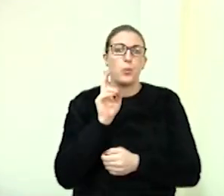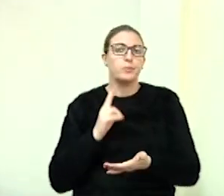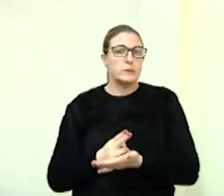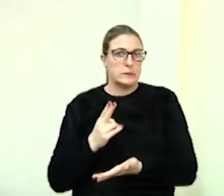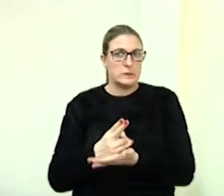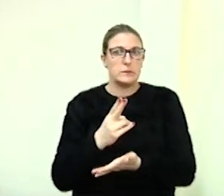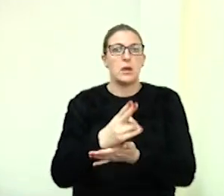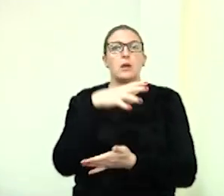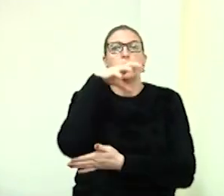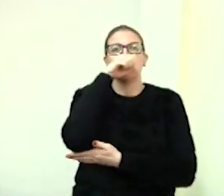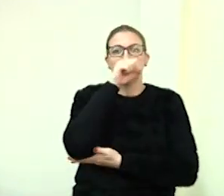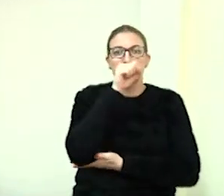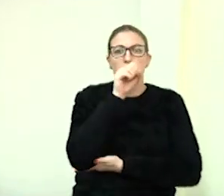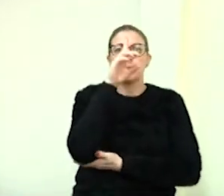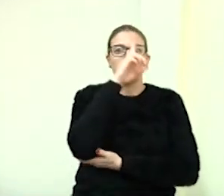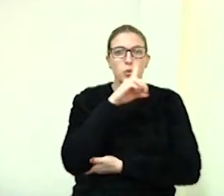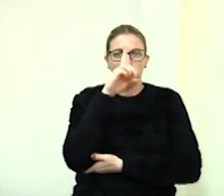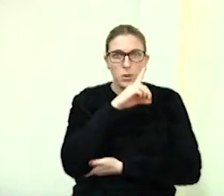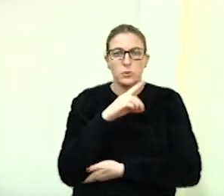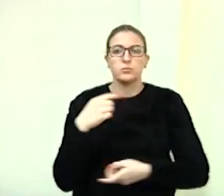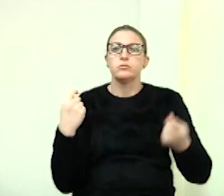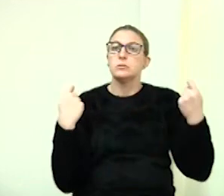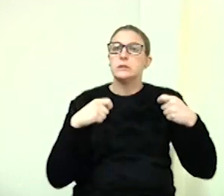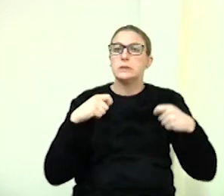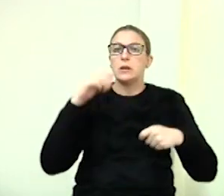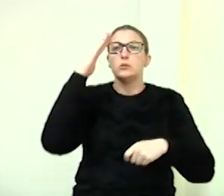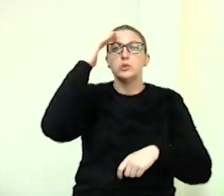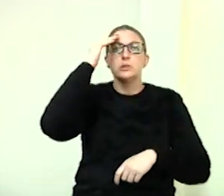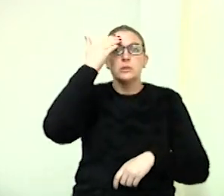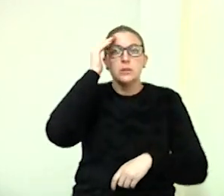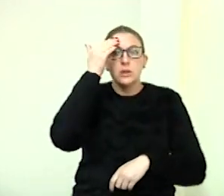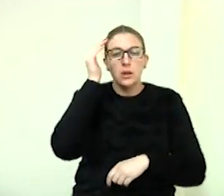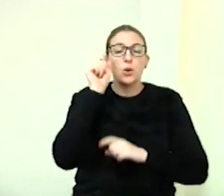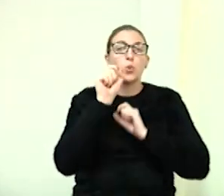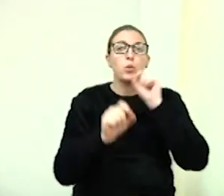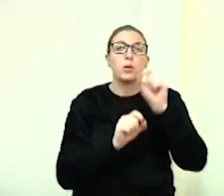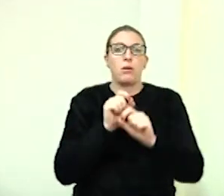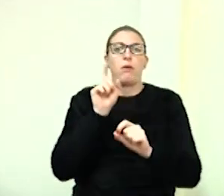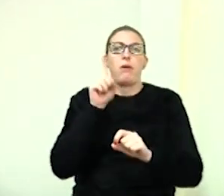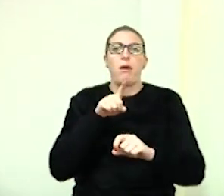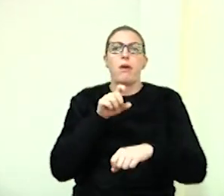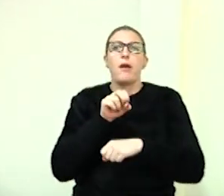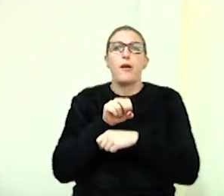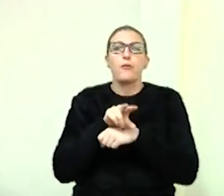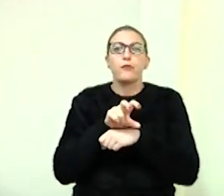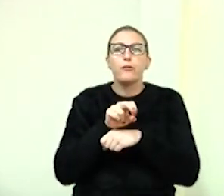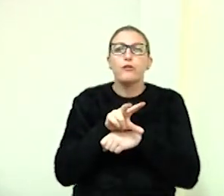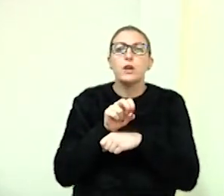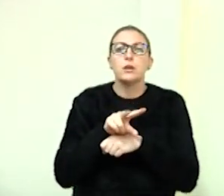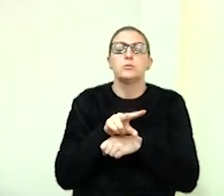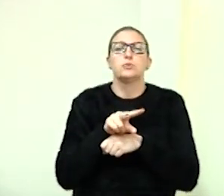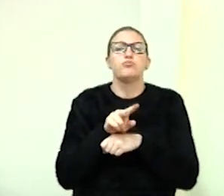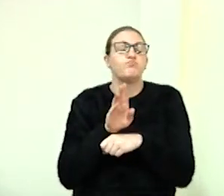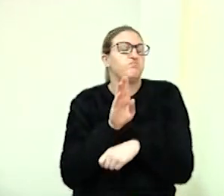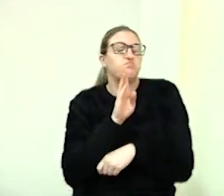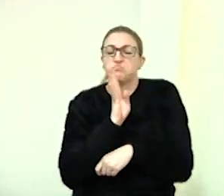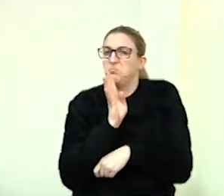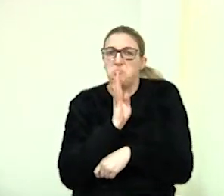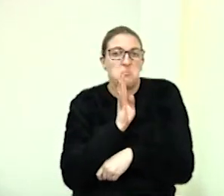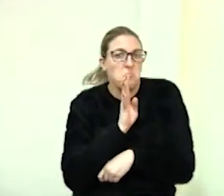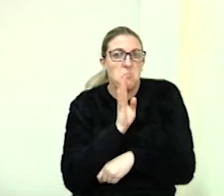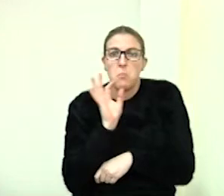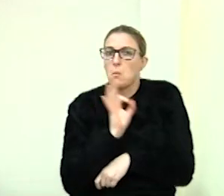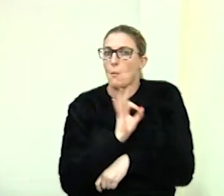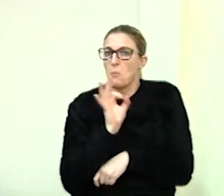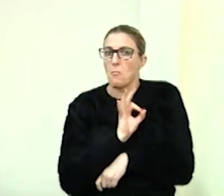Então, precisamos entender que, como é um vírus desconhecido, é um vírus que ainda não